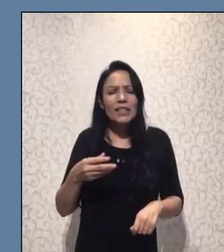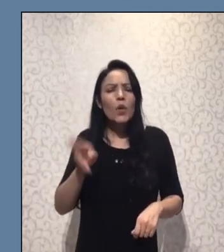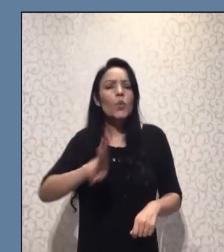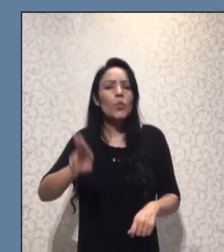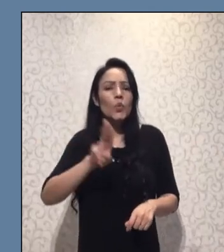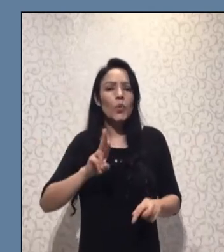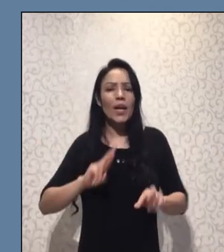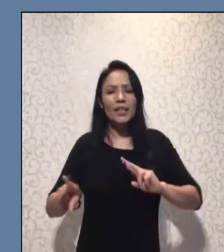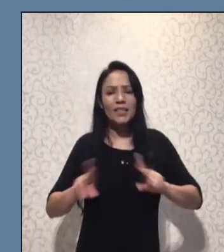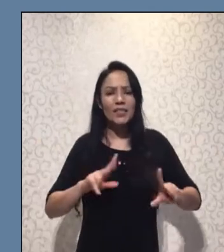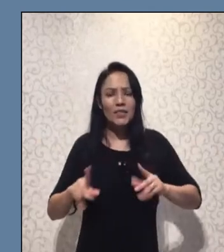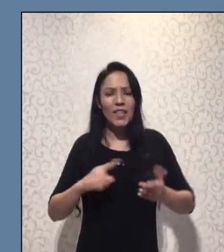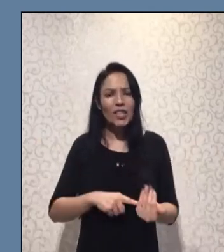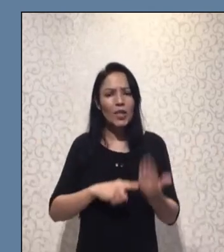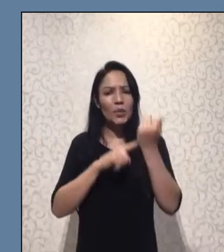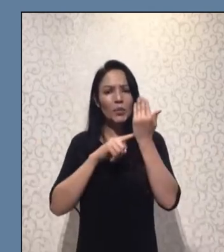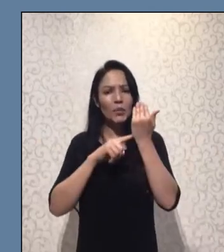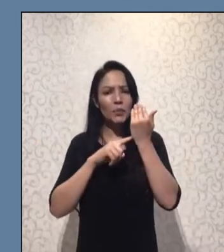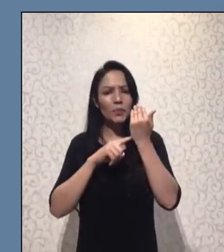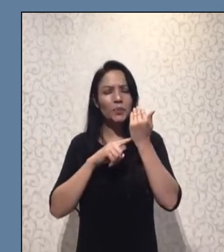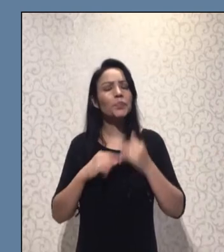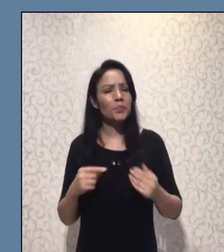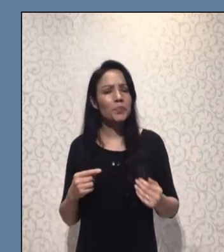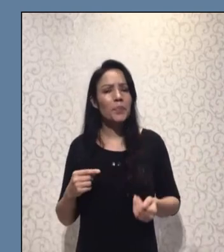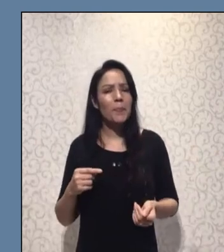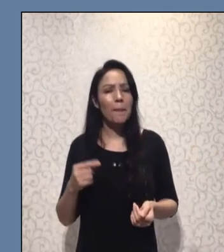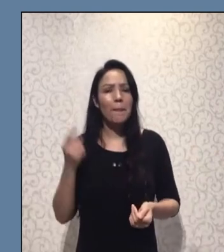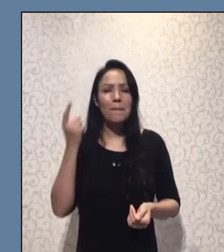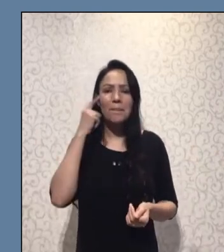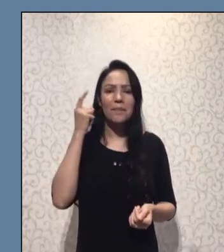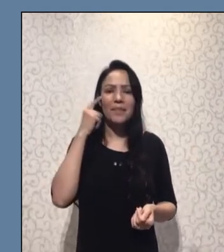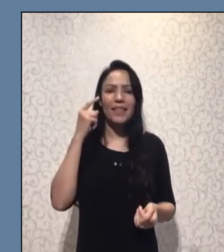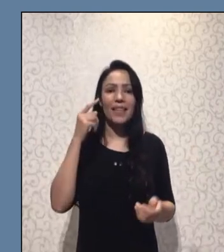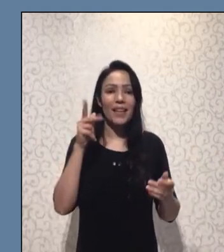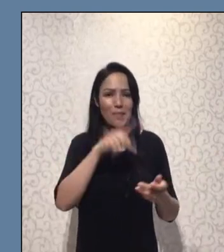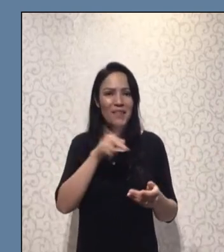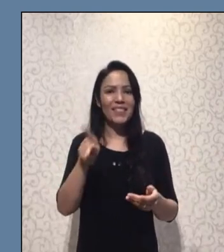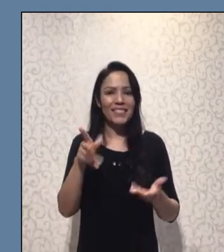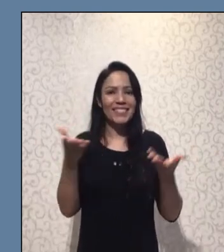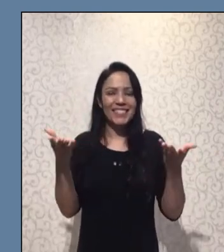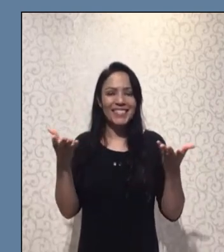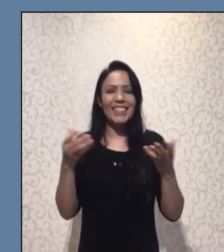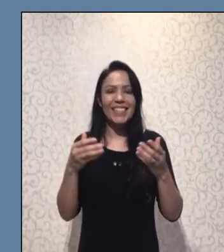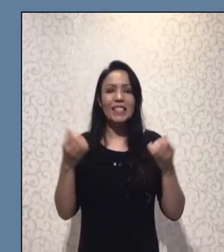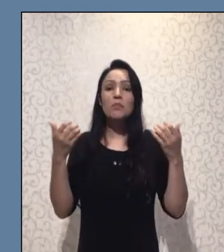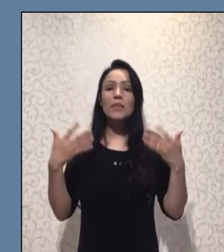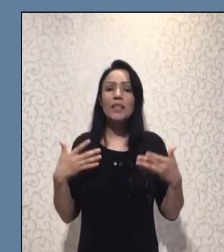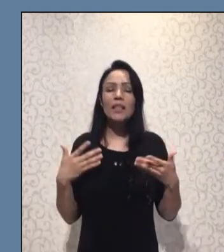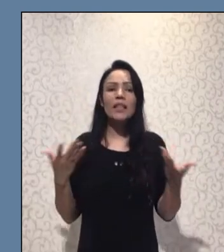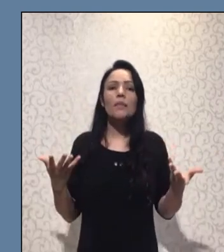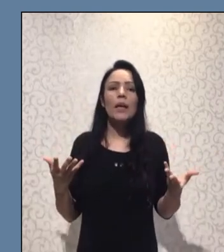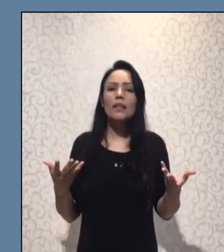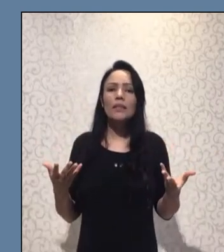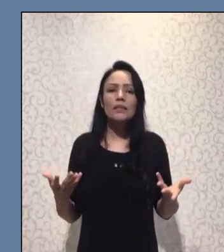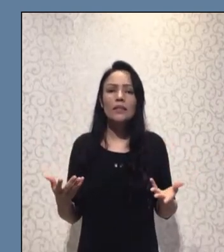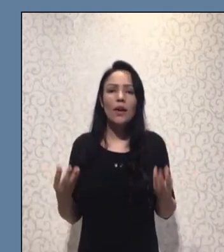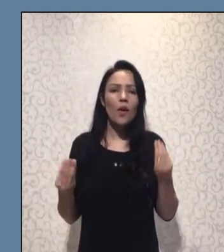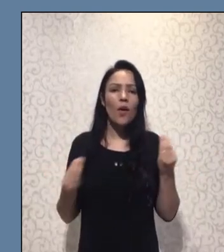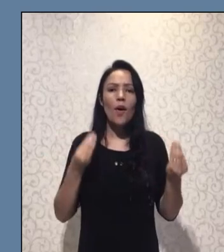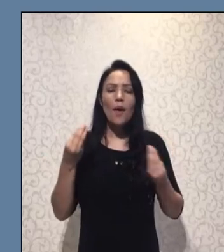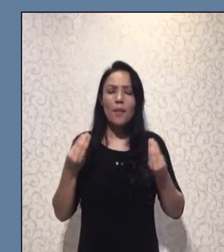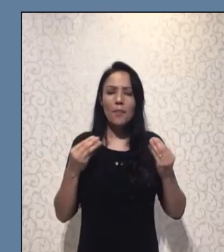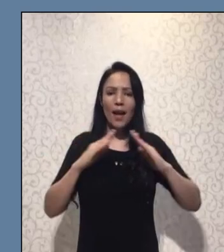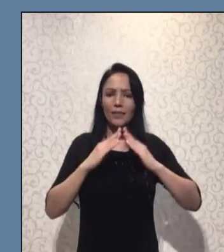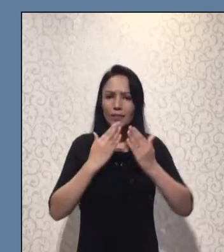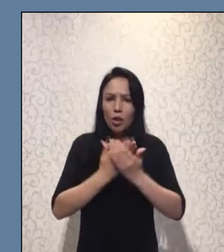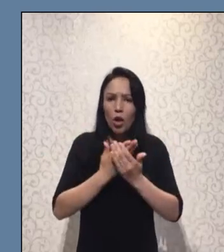Tem sempre, aí são as nossas educadoras que trazem essa ponta, falam, mas e as escolas, elas vão estar